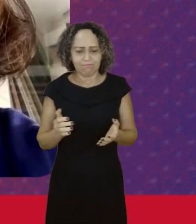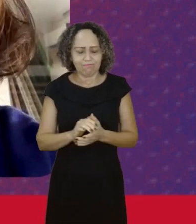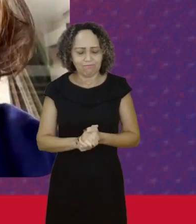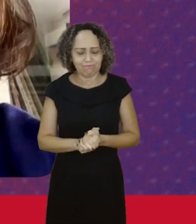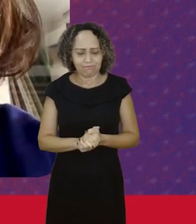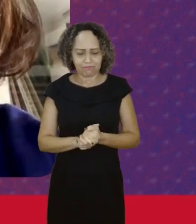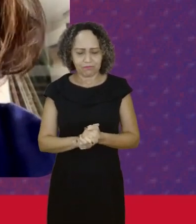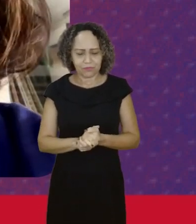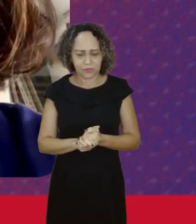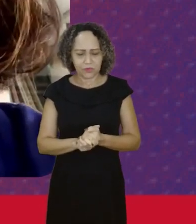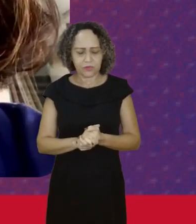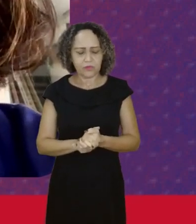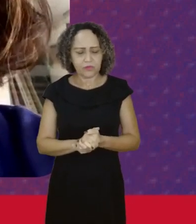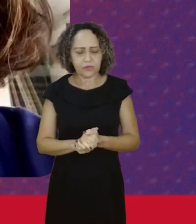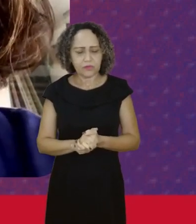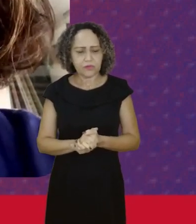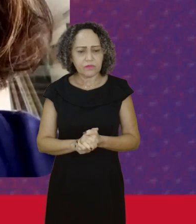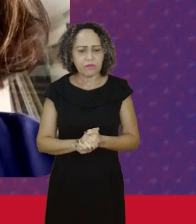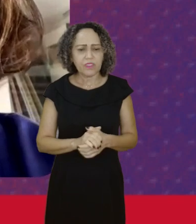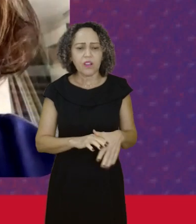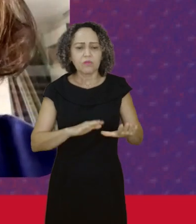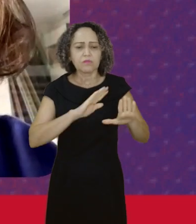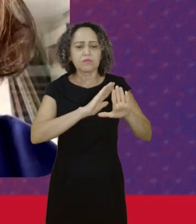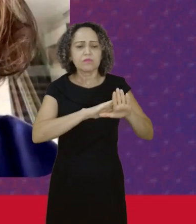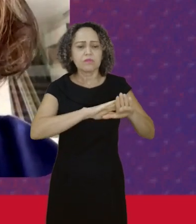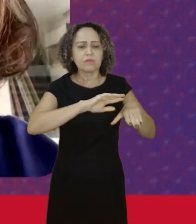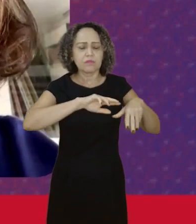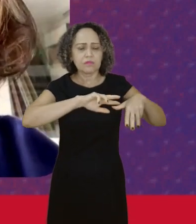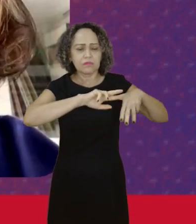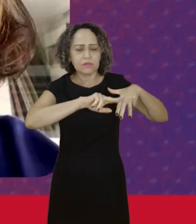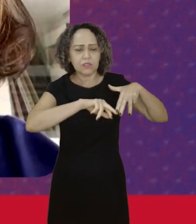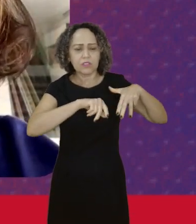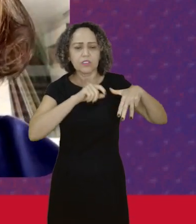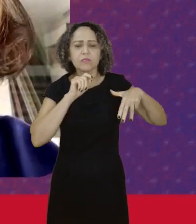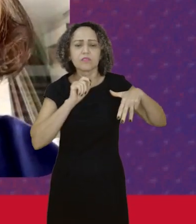gênero tomou forma por conta da